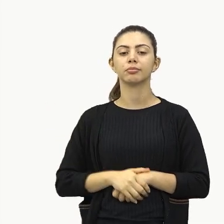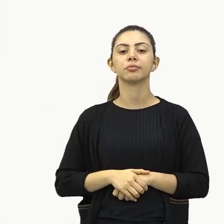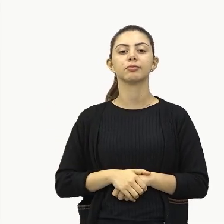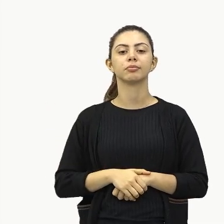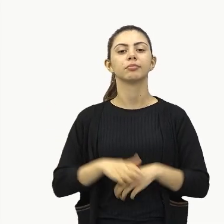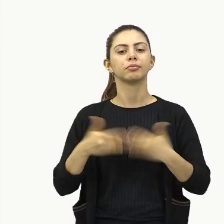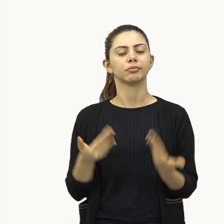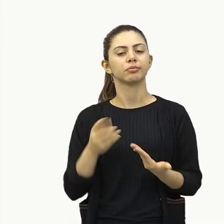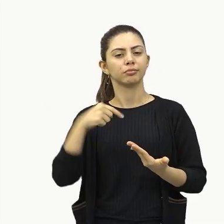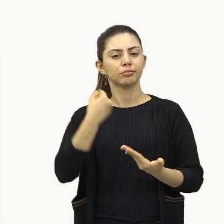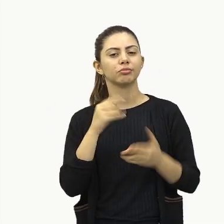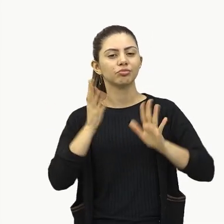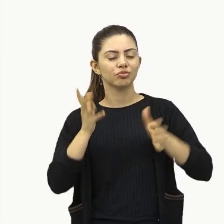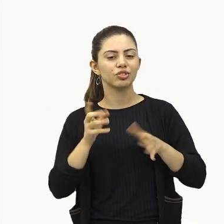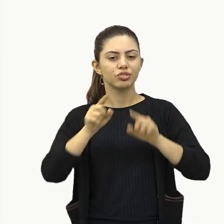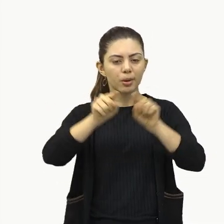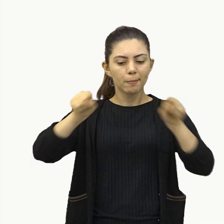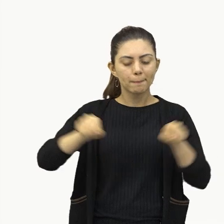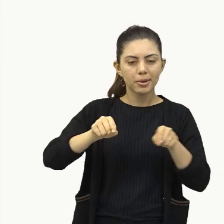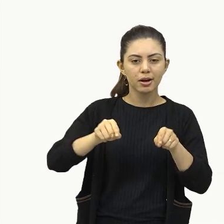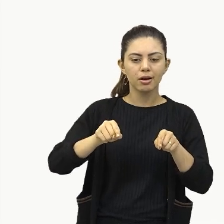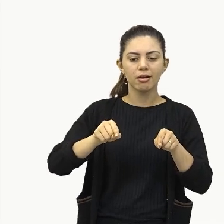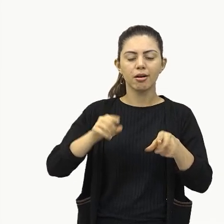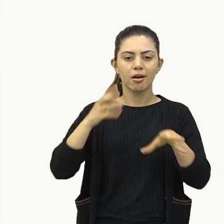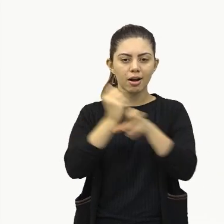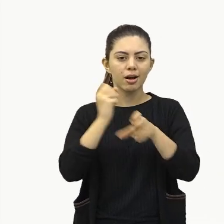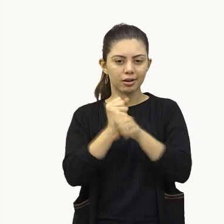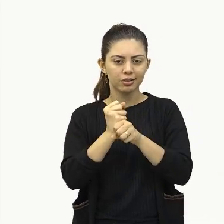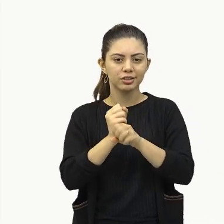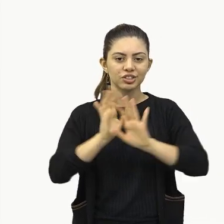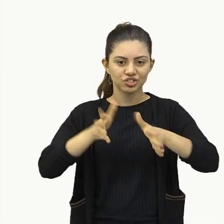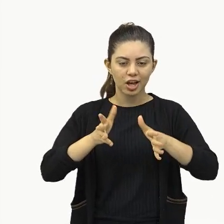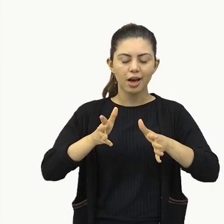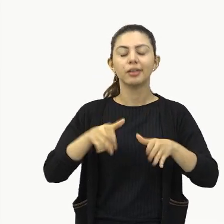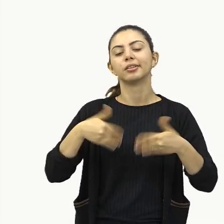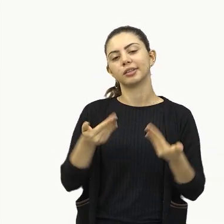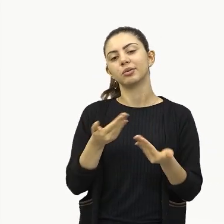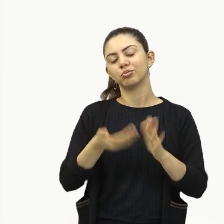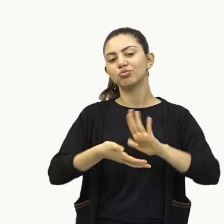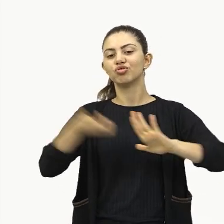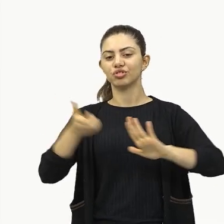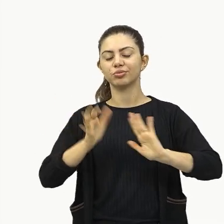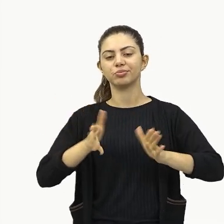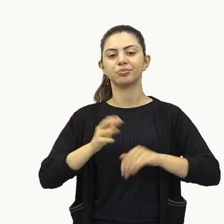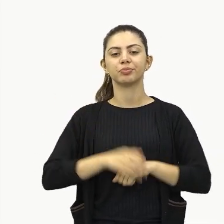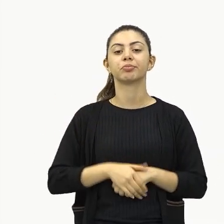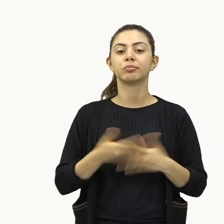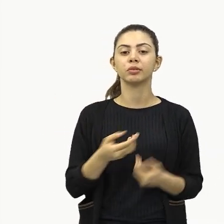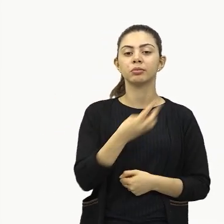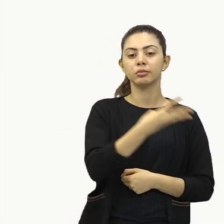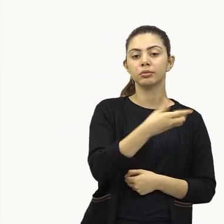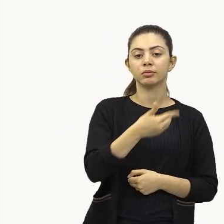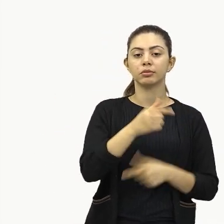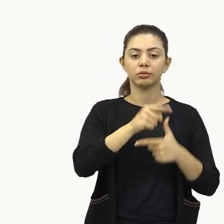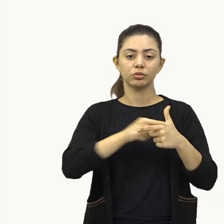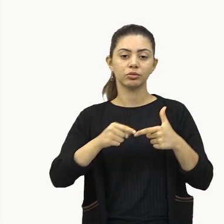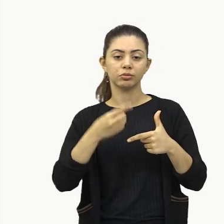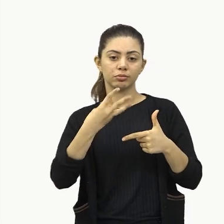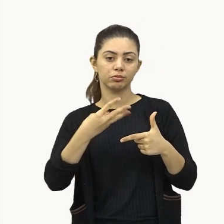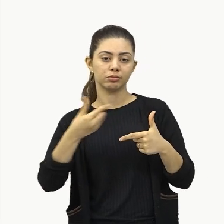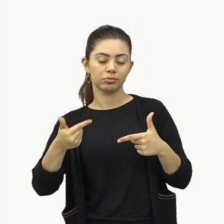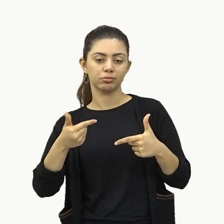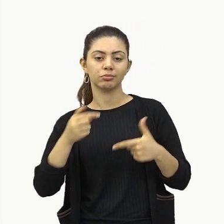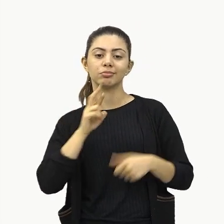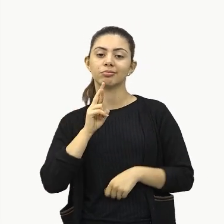nós já resolvemos essa multiplicação, por isso que o colchete foi eliminado. 32 dividido por